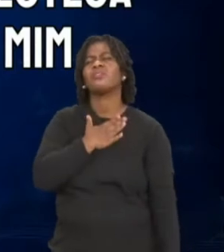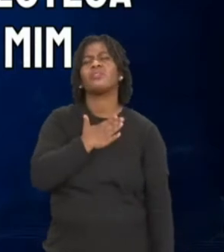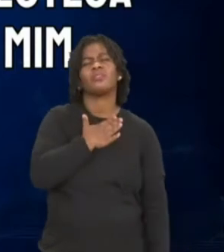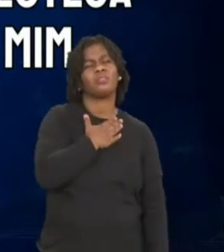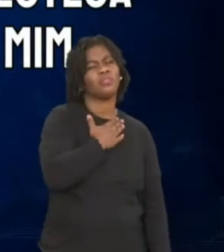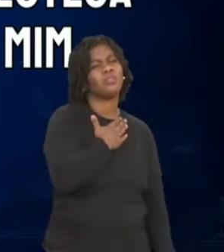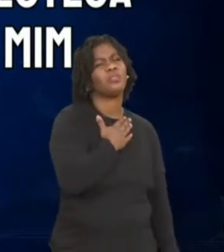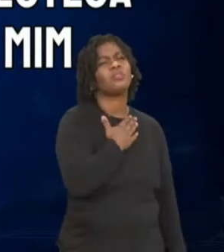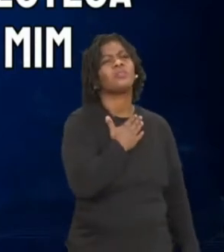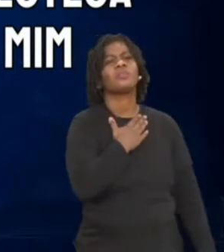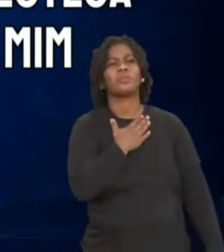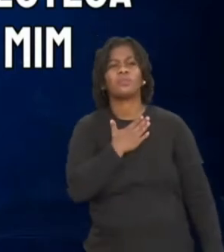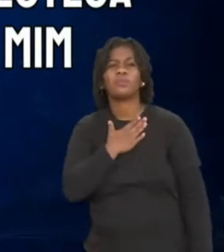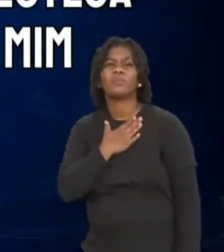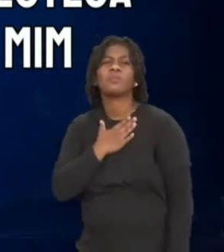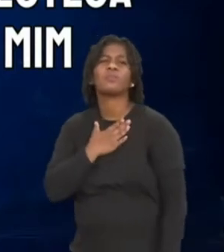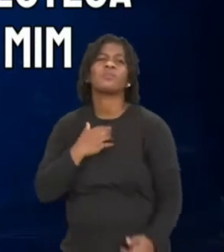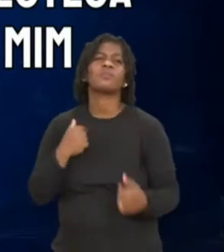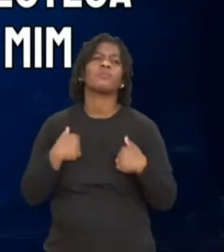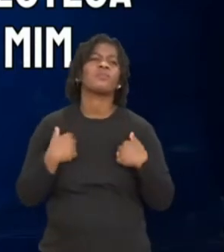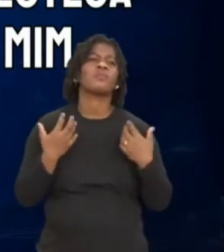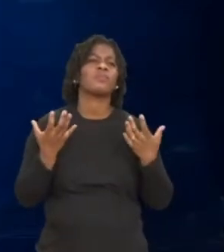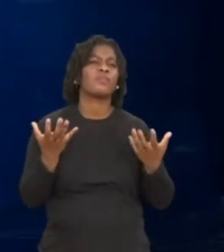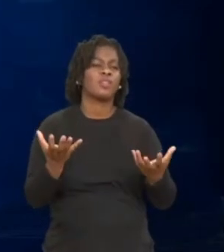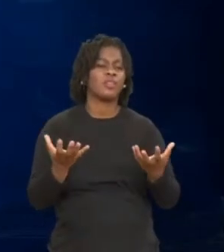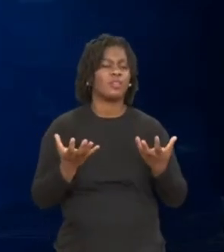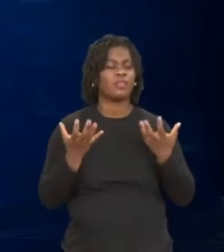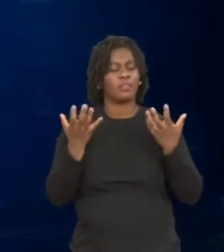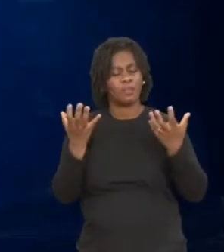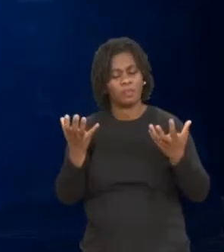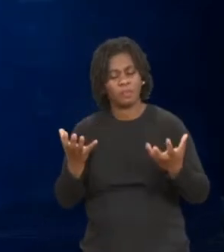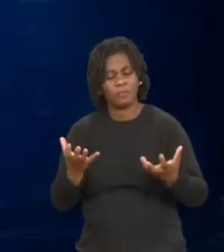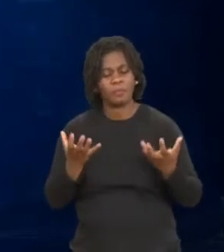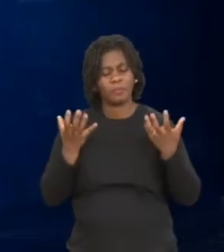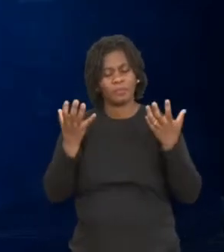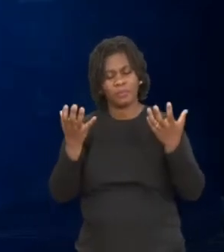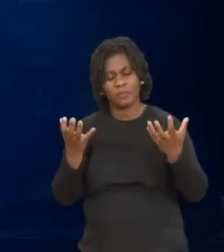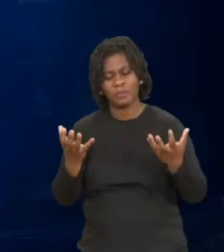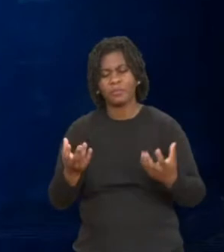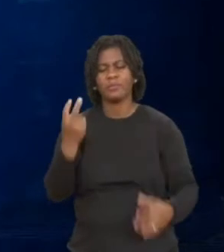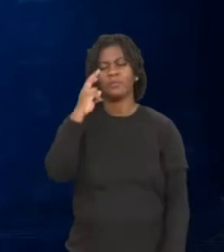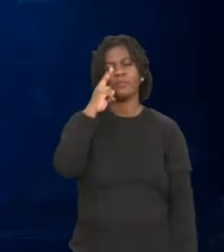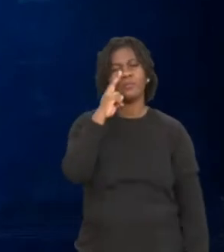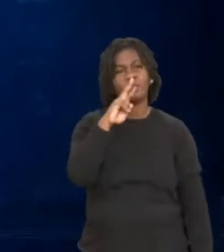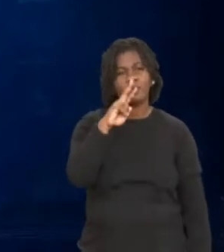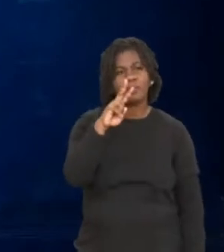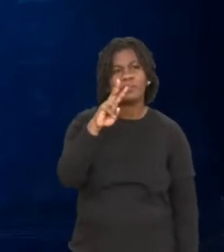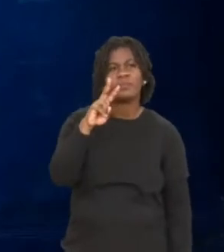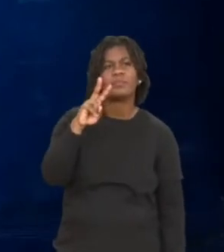mim. Eu quero ver. Eu quero